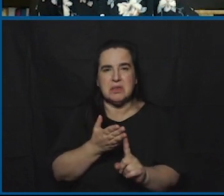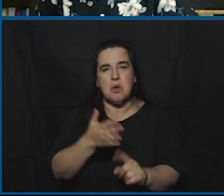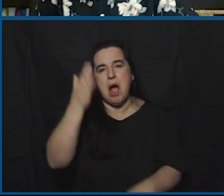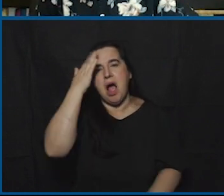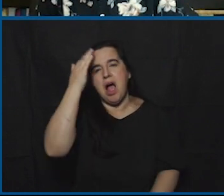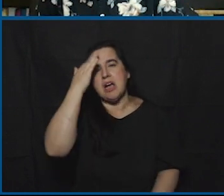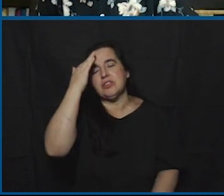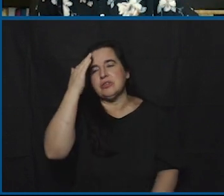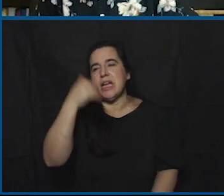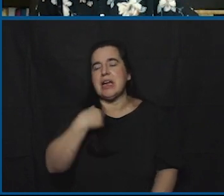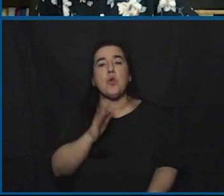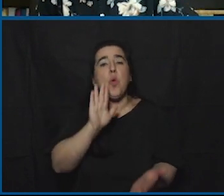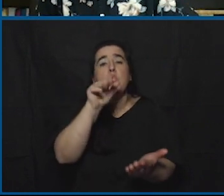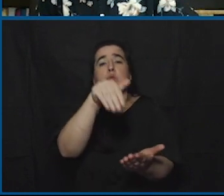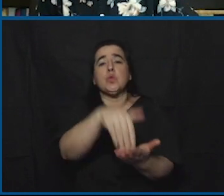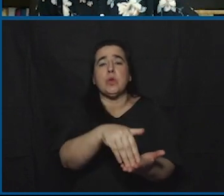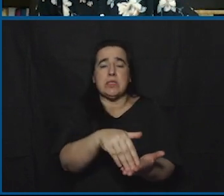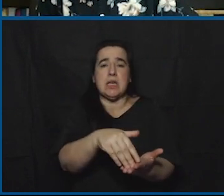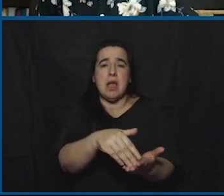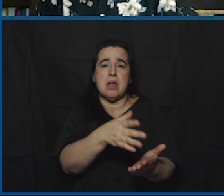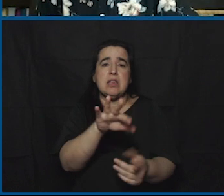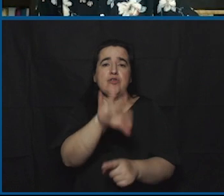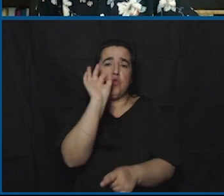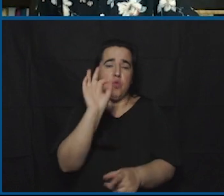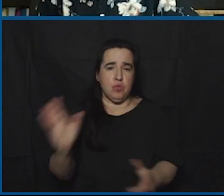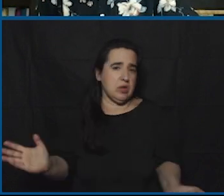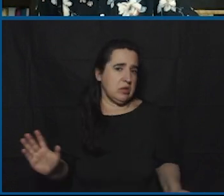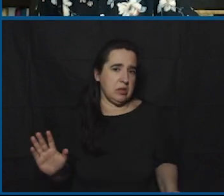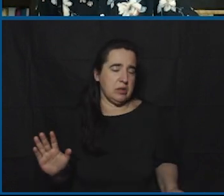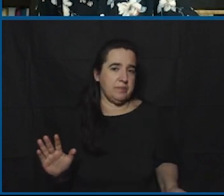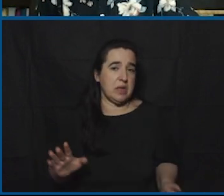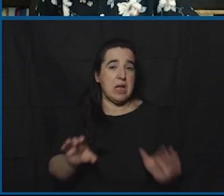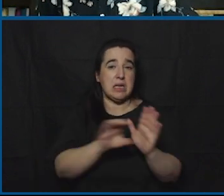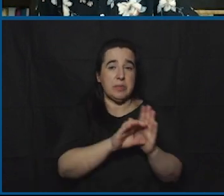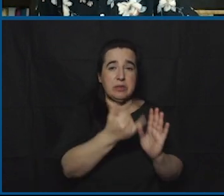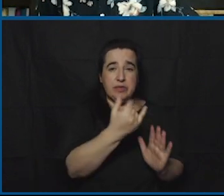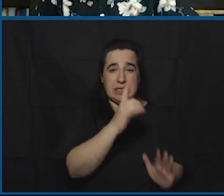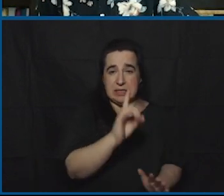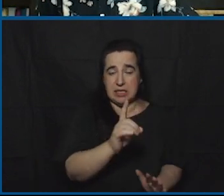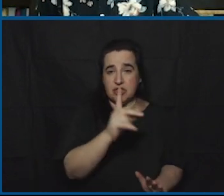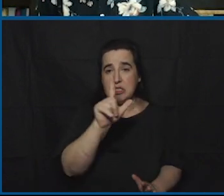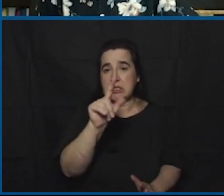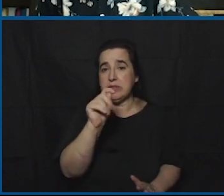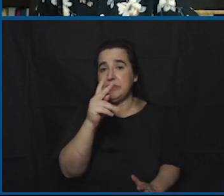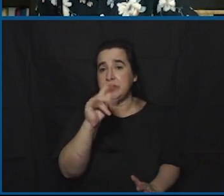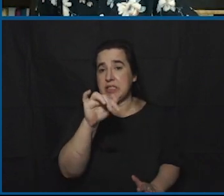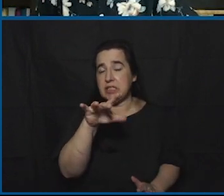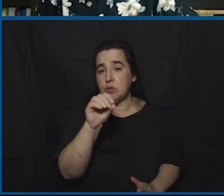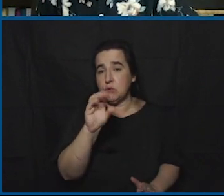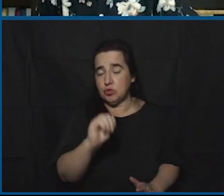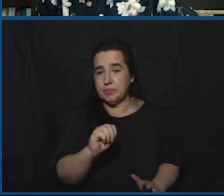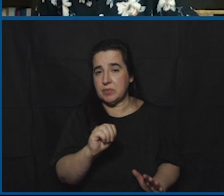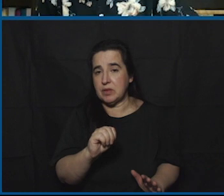Eu considero mais como consequências. Porque reparem bem, no capítulo 26 de Levítico, e sobretudo